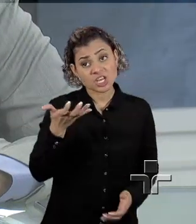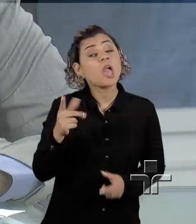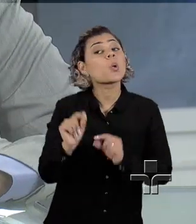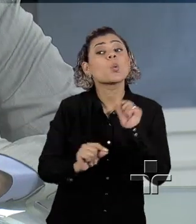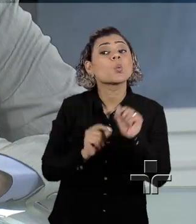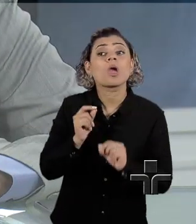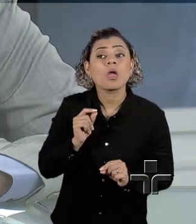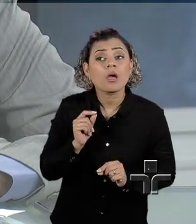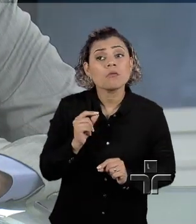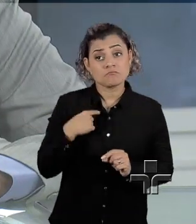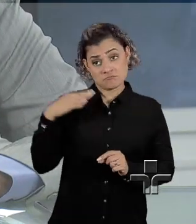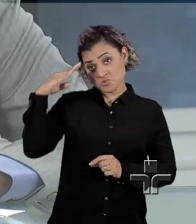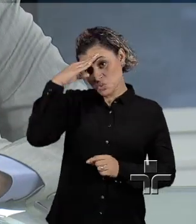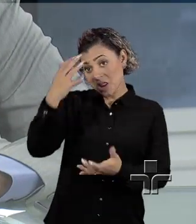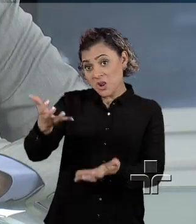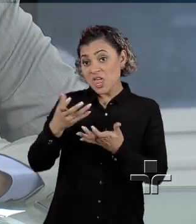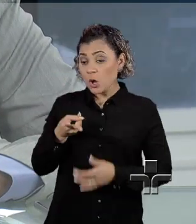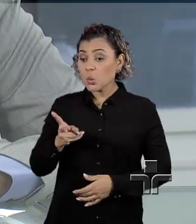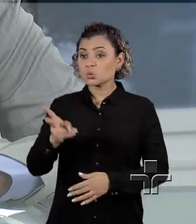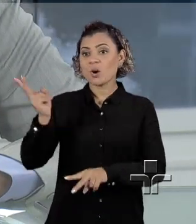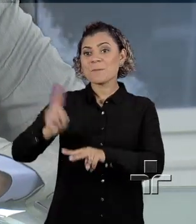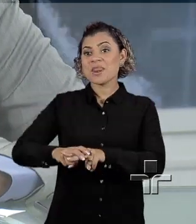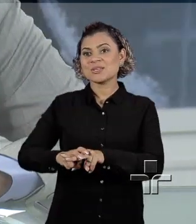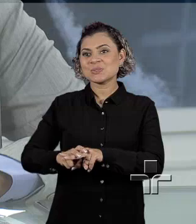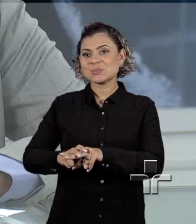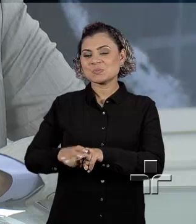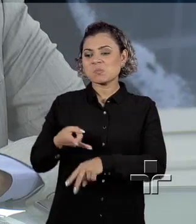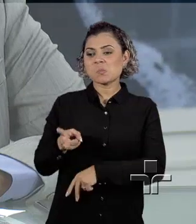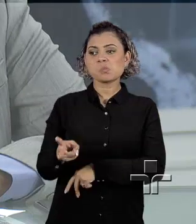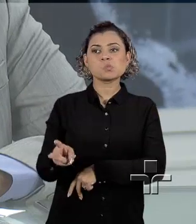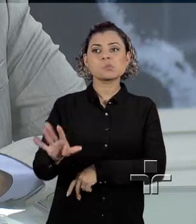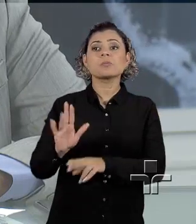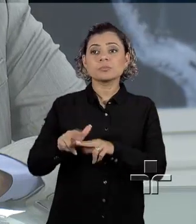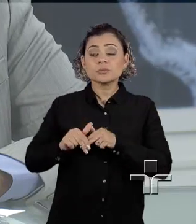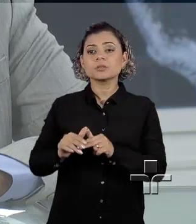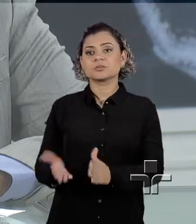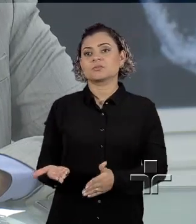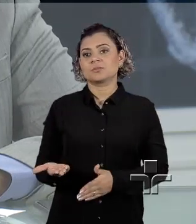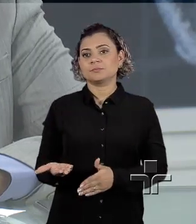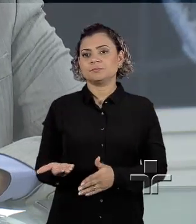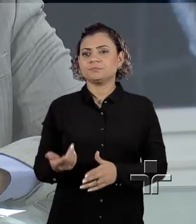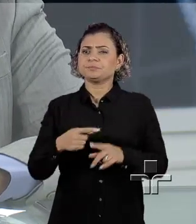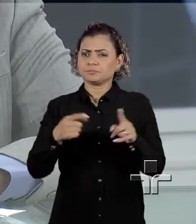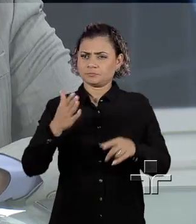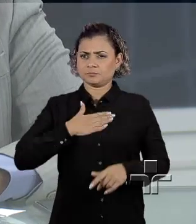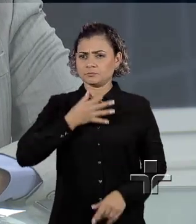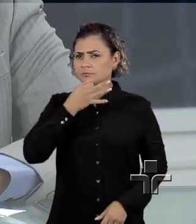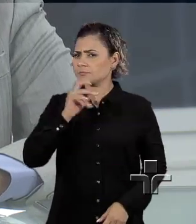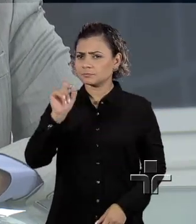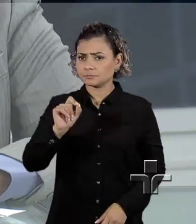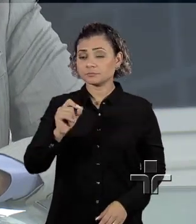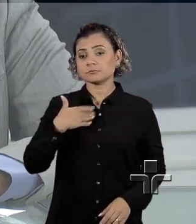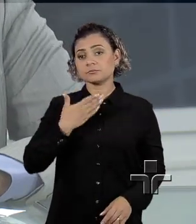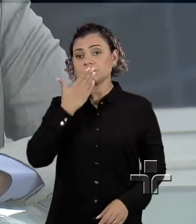bem, mantê-lo e, na minha visão, ao contrário do que se diz, deverá cumprir a promessa de jogá-lo no Supremo